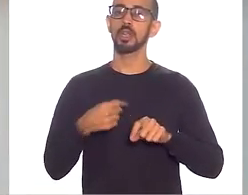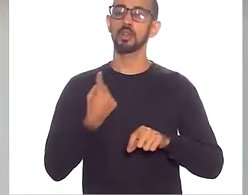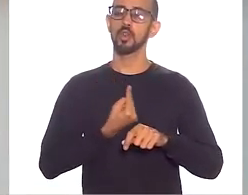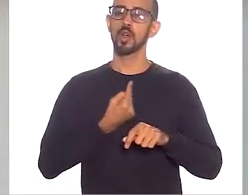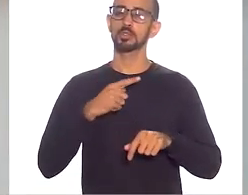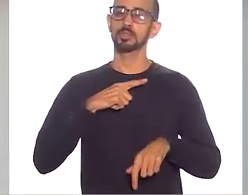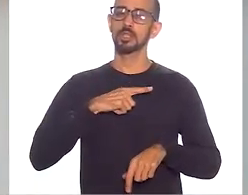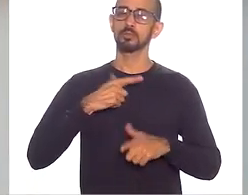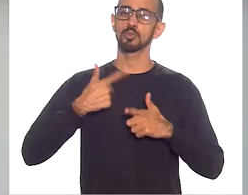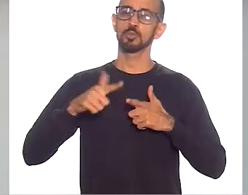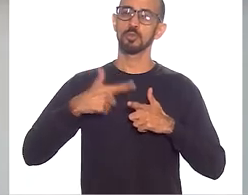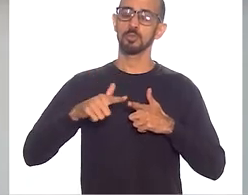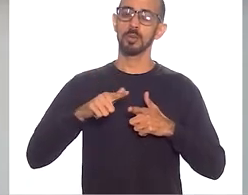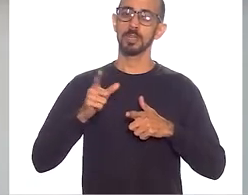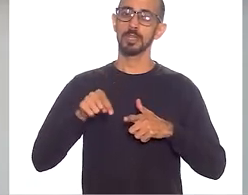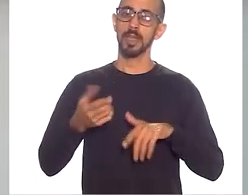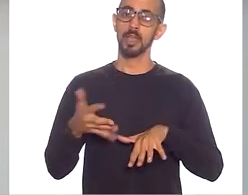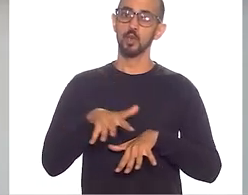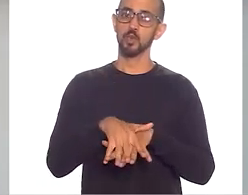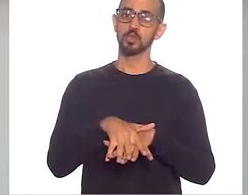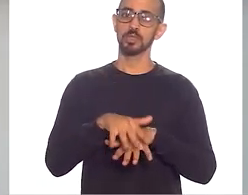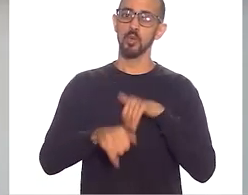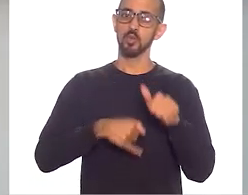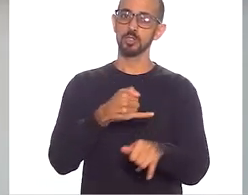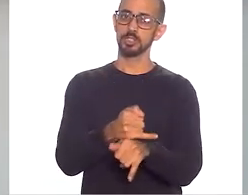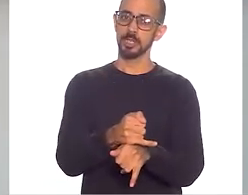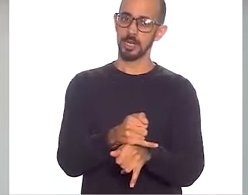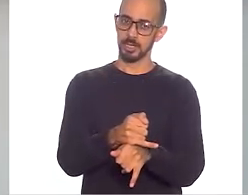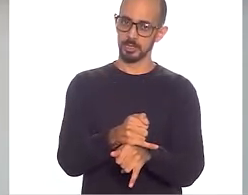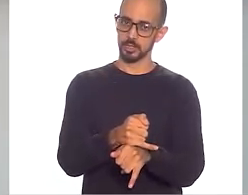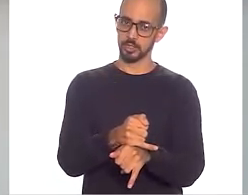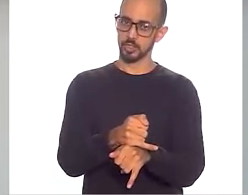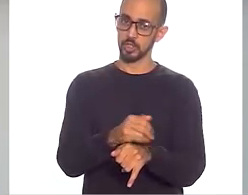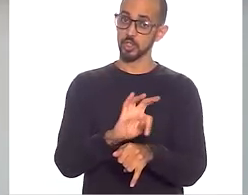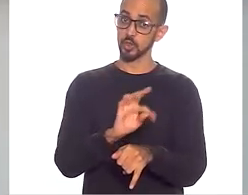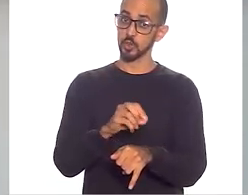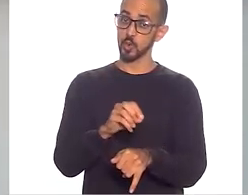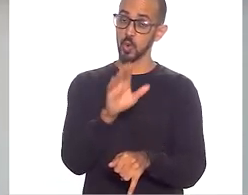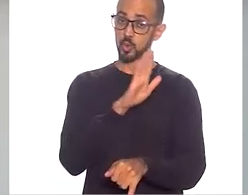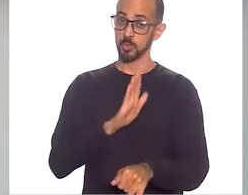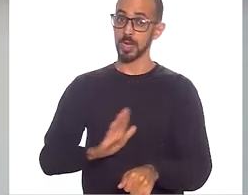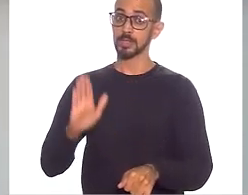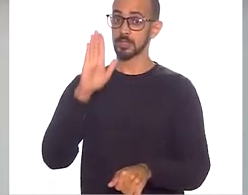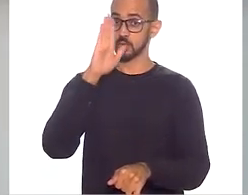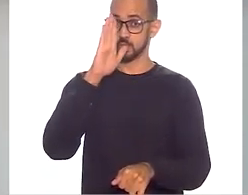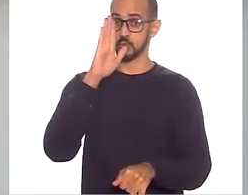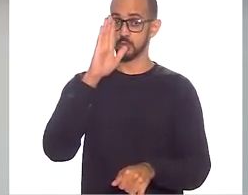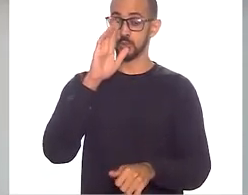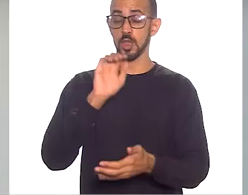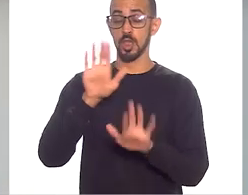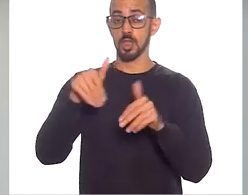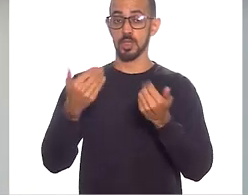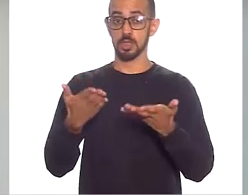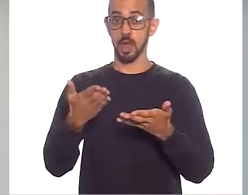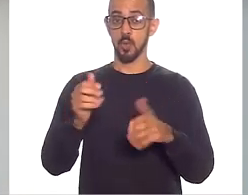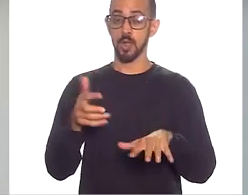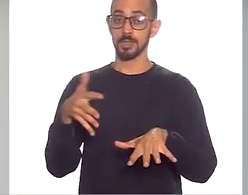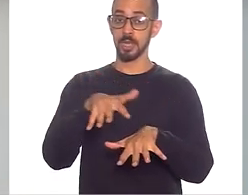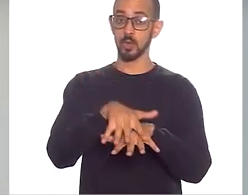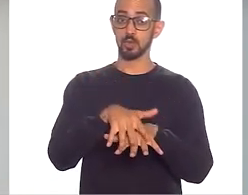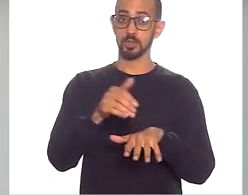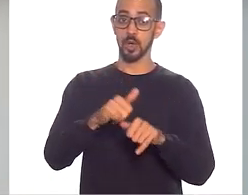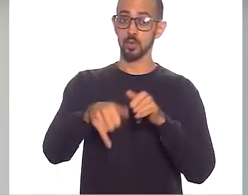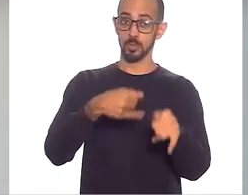ainda tem um problema muito sério, que é a inclusão digital, né? Não é só no Estado, mas é no país, né? Então, a inclusão digital é que é o